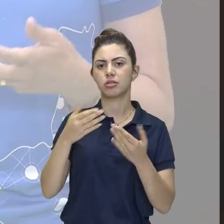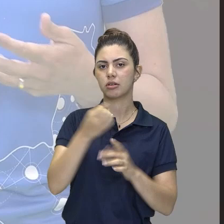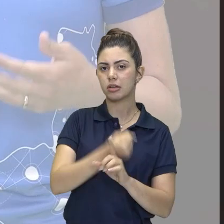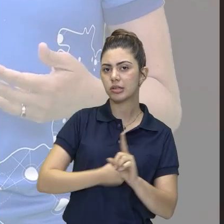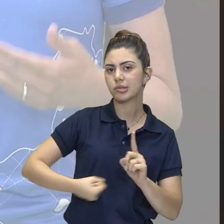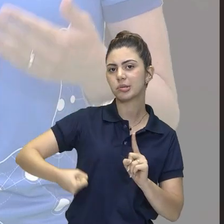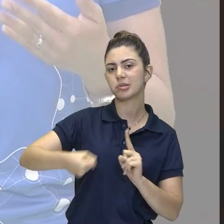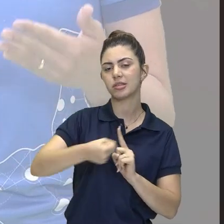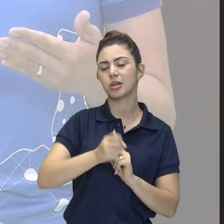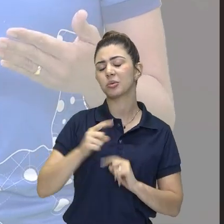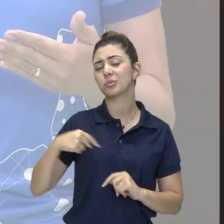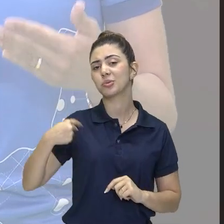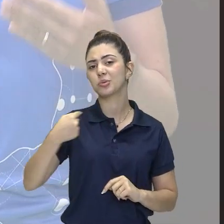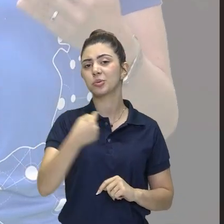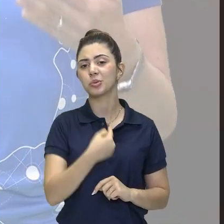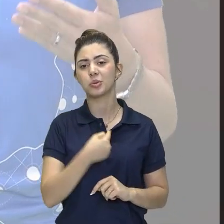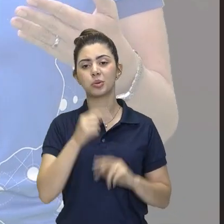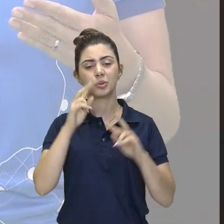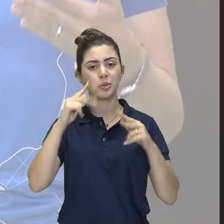socialmente. Somos seres